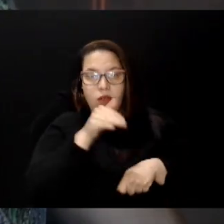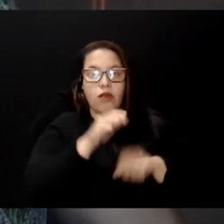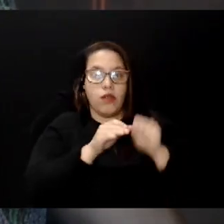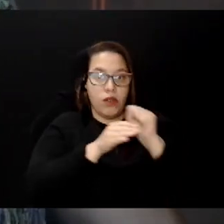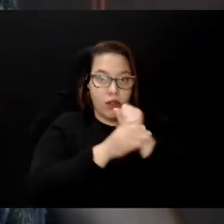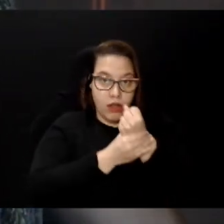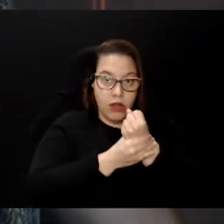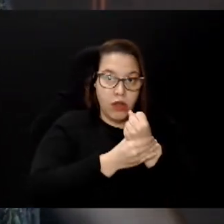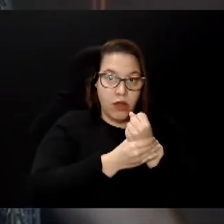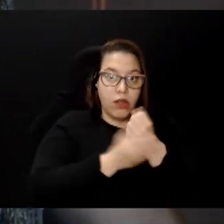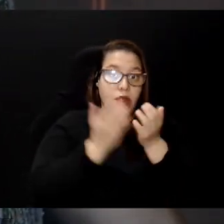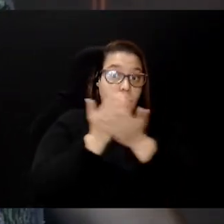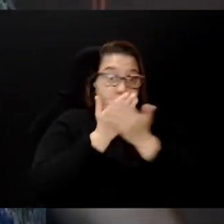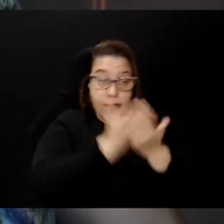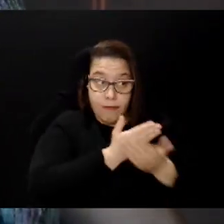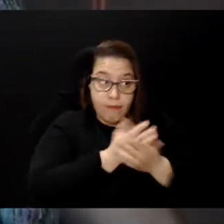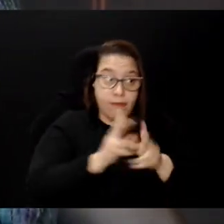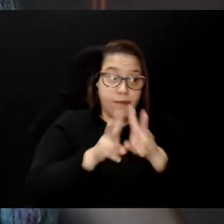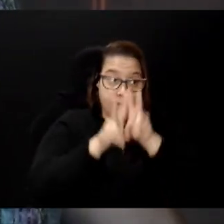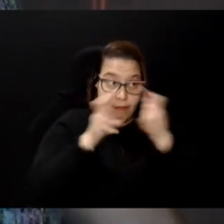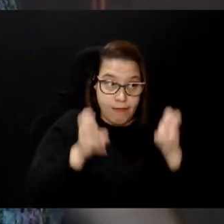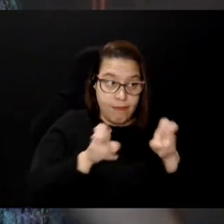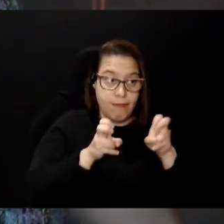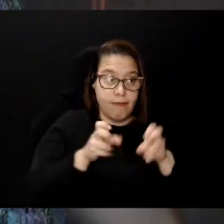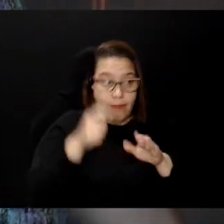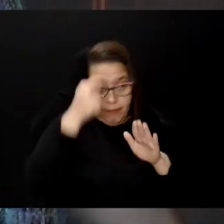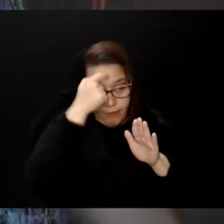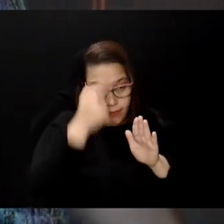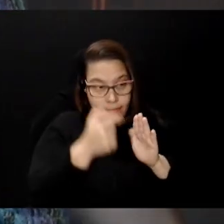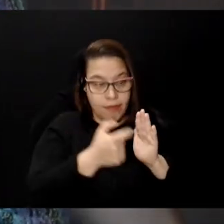estudei através da IA, isso ok.